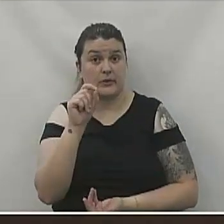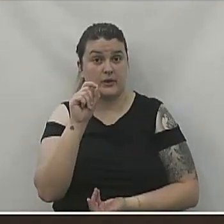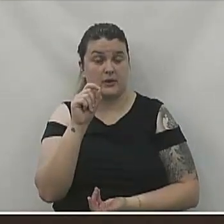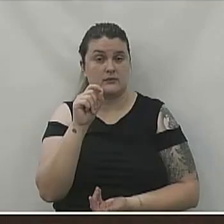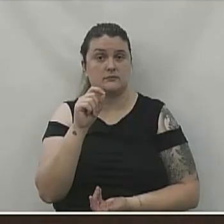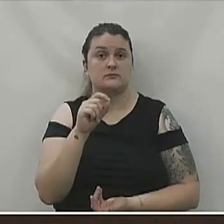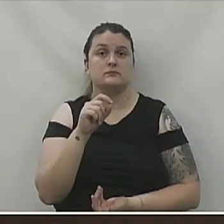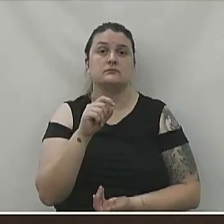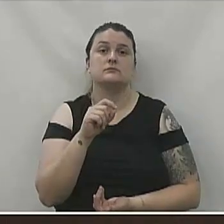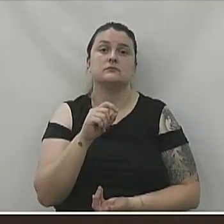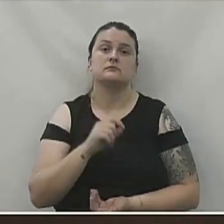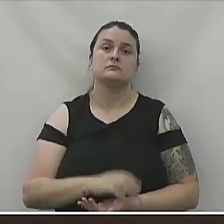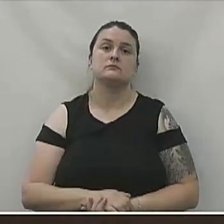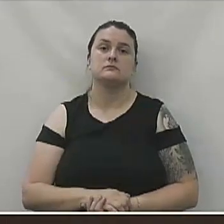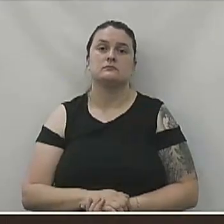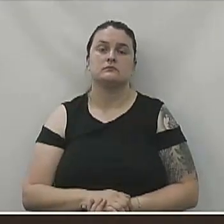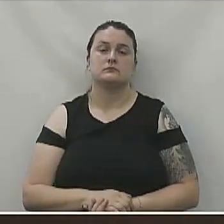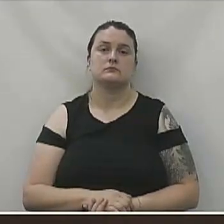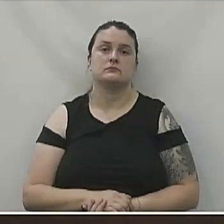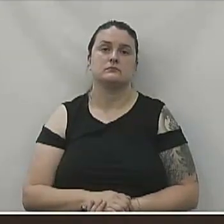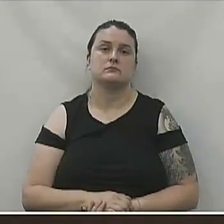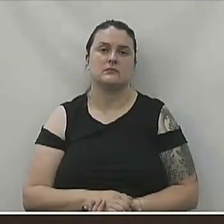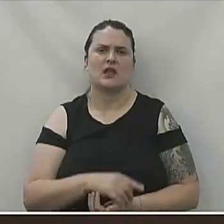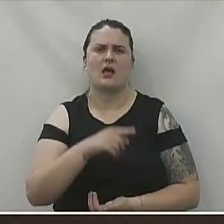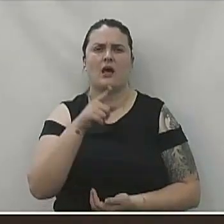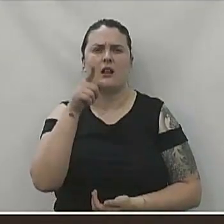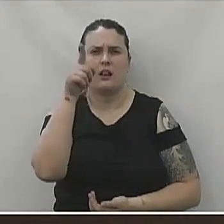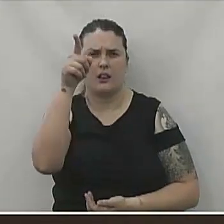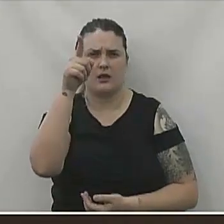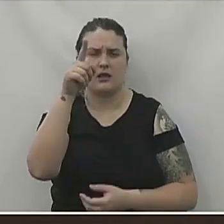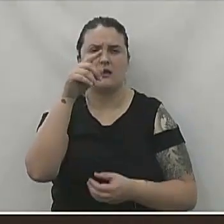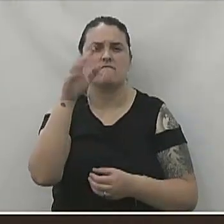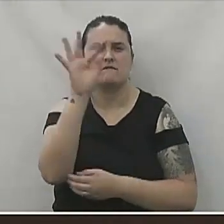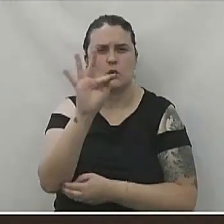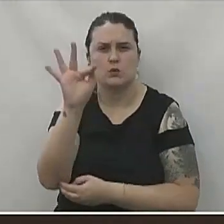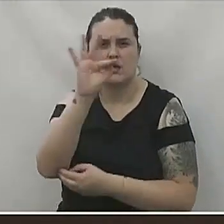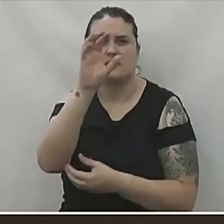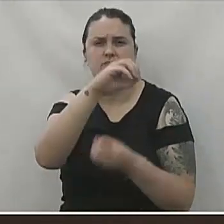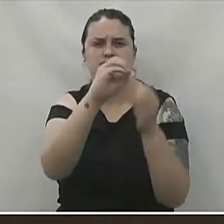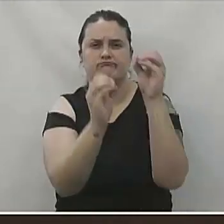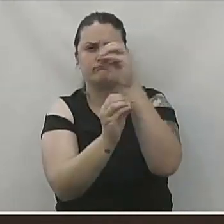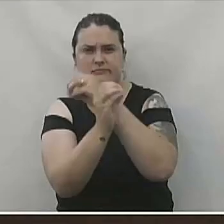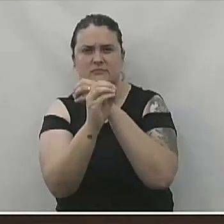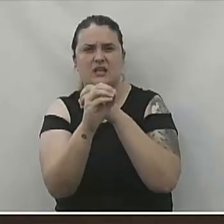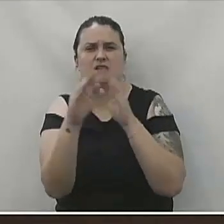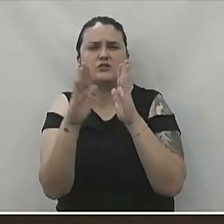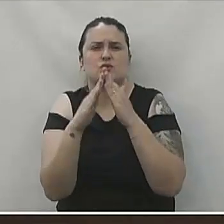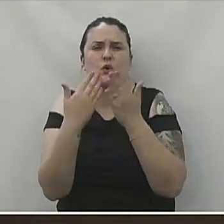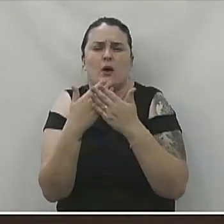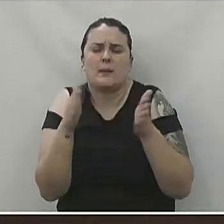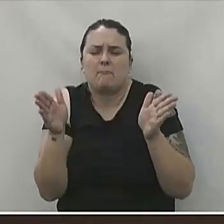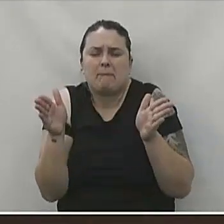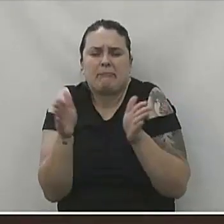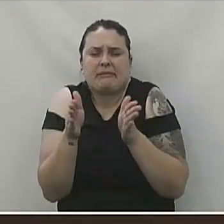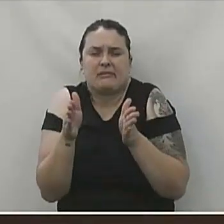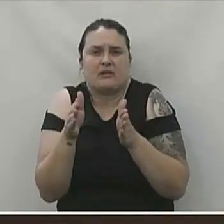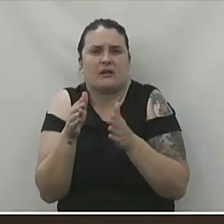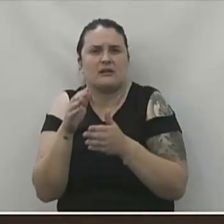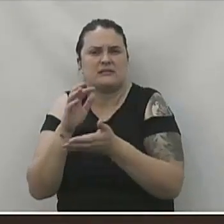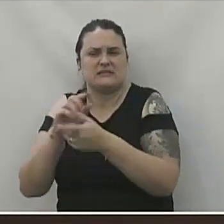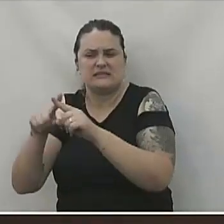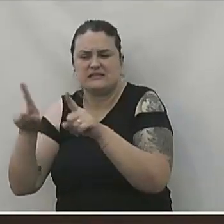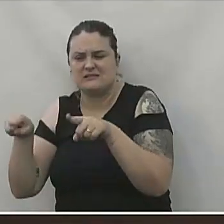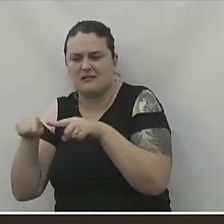a ali no prédio acabou ficando um pouco pequeno principalmente a parte administrativa